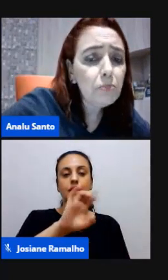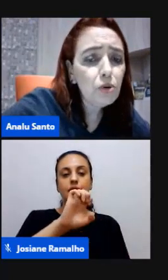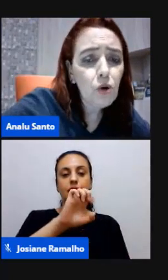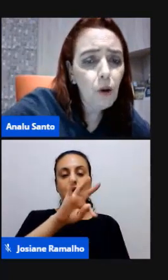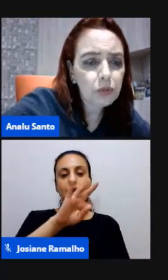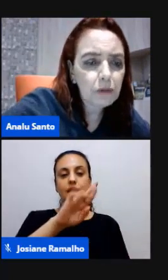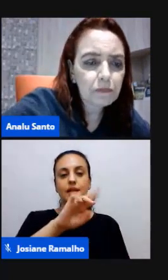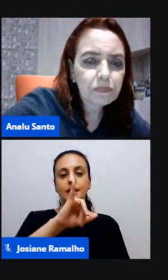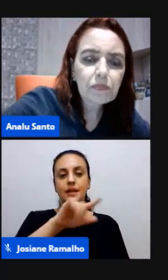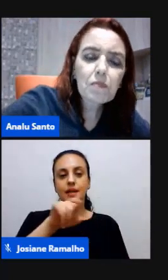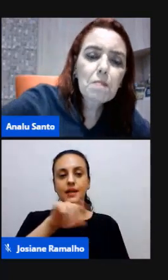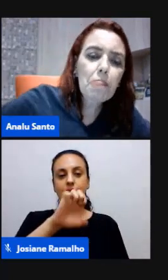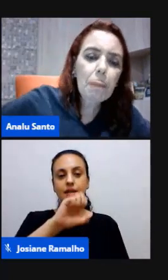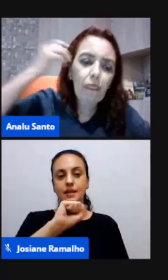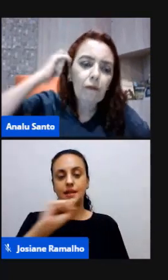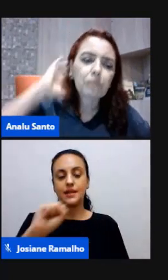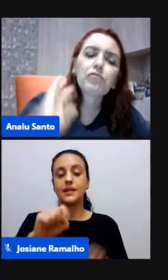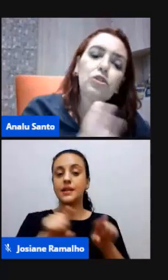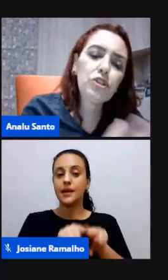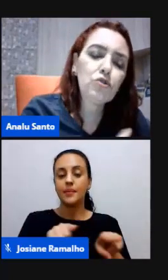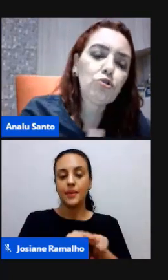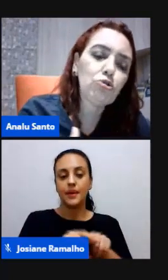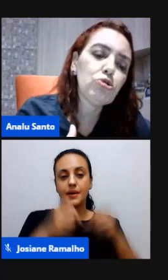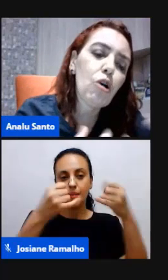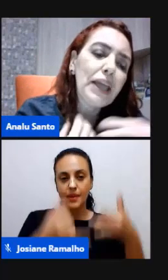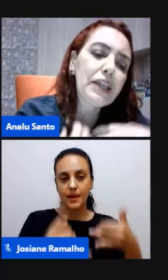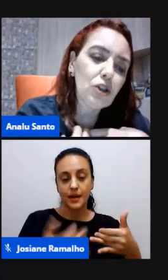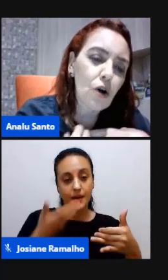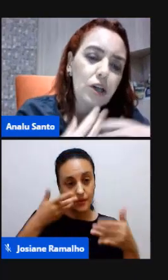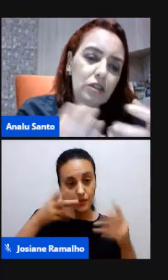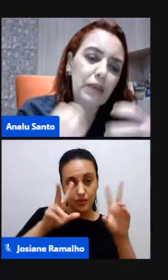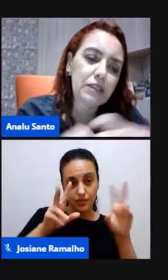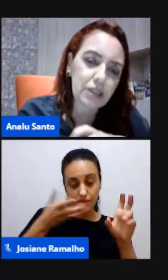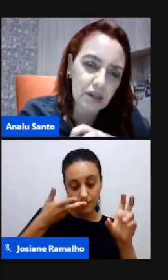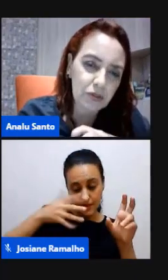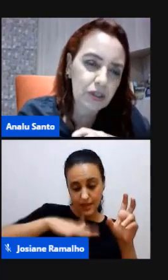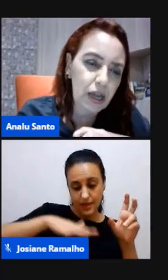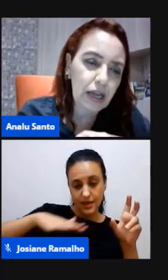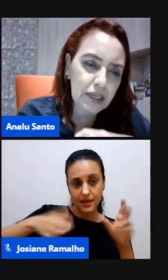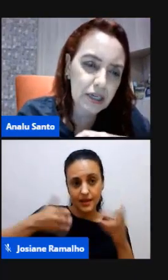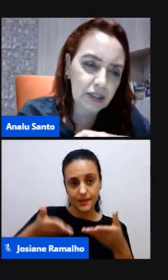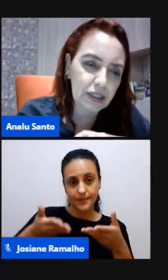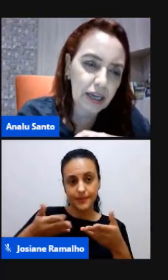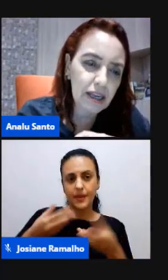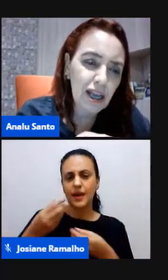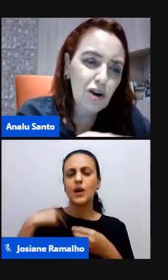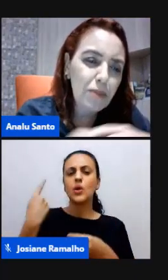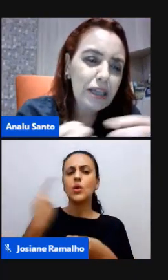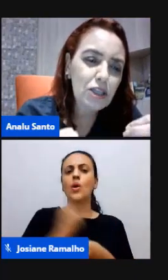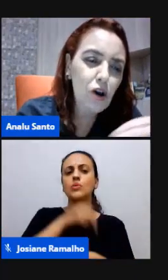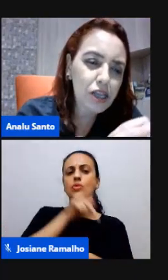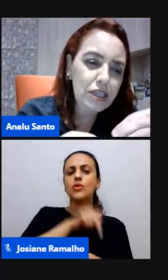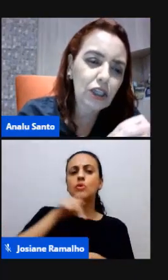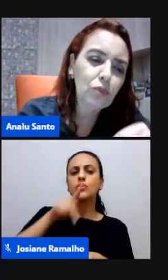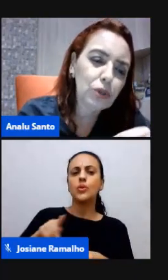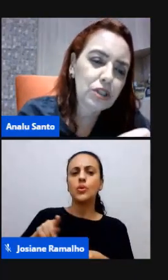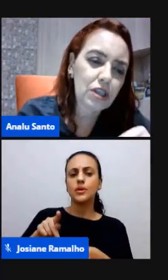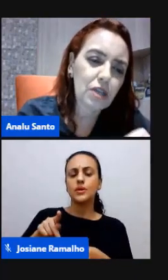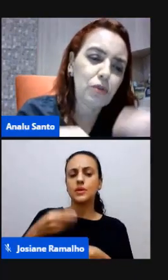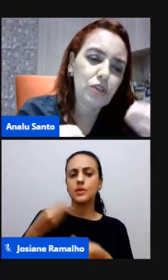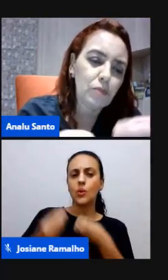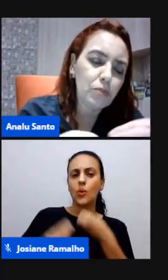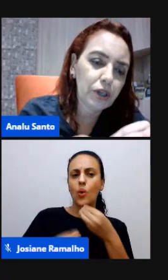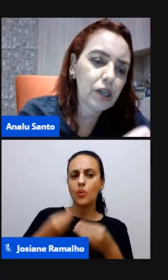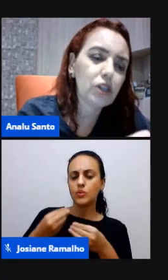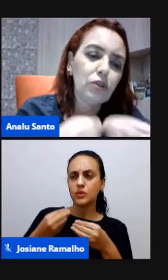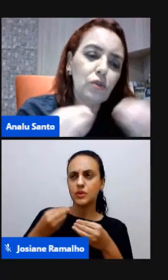E aí, por conta disso tudo, como é que nós pensamos a criança, né? Como é que nós, aqui no